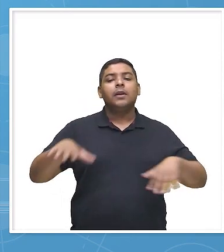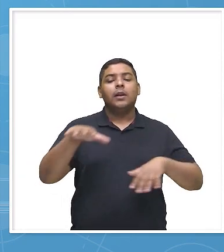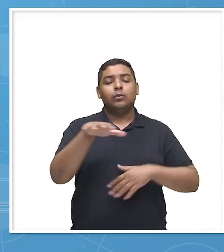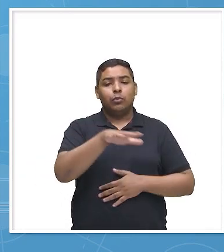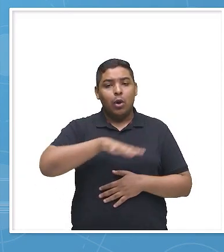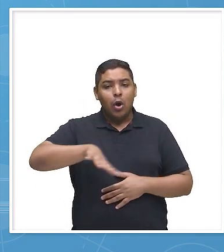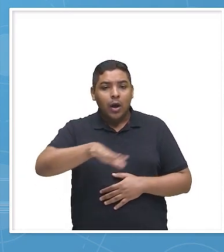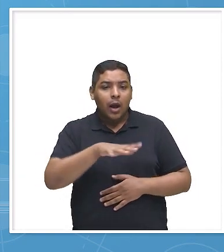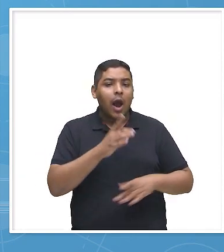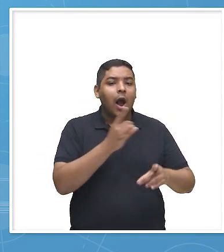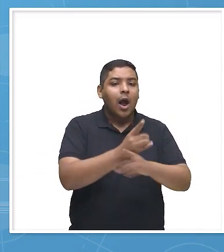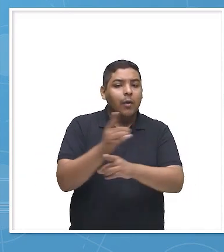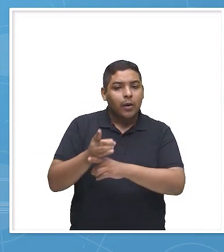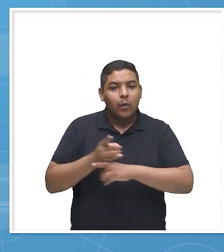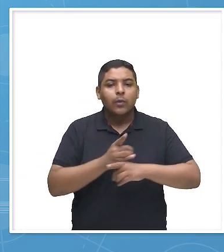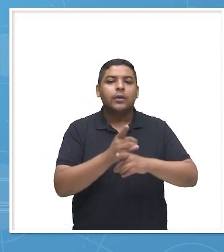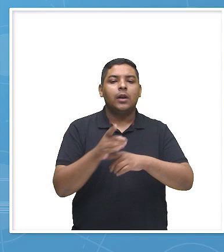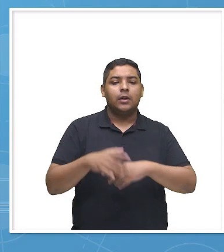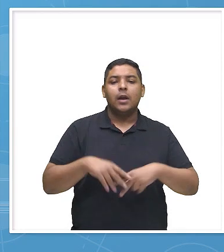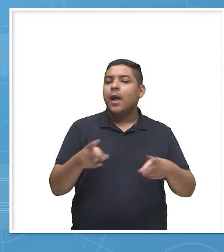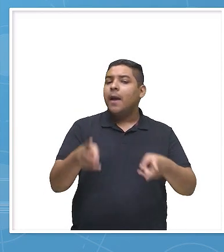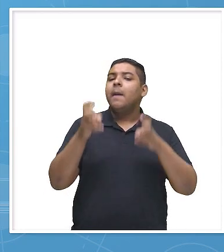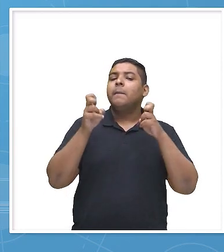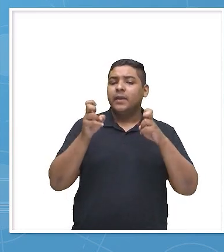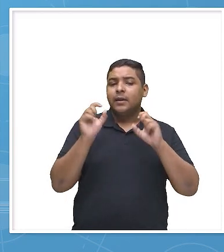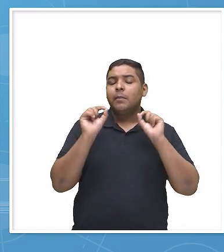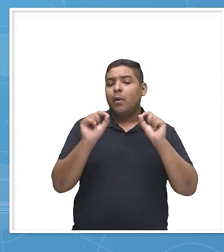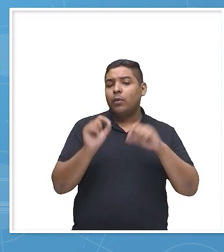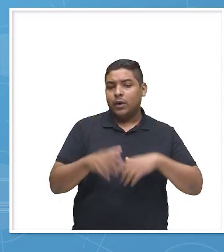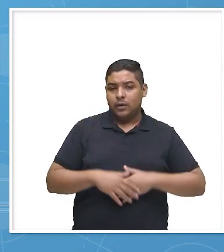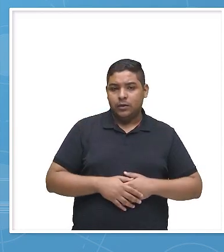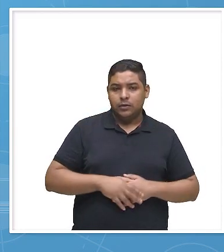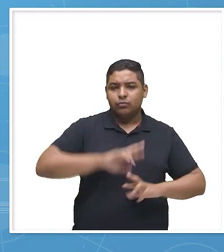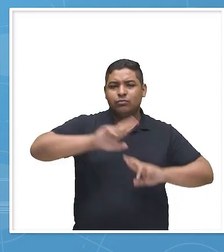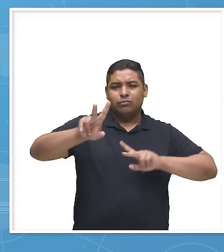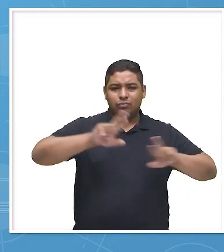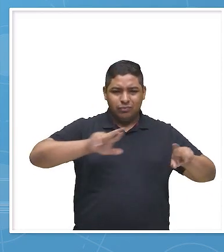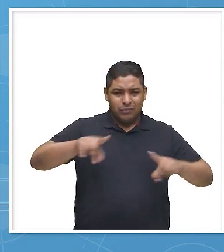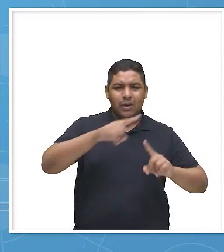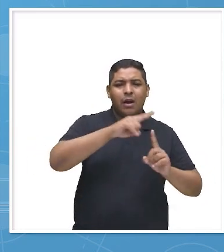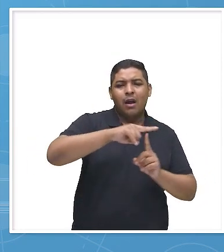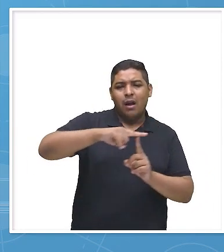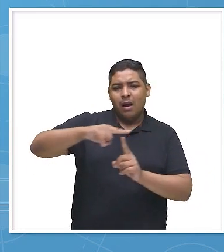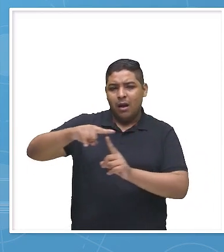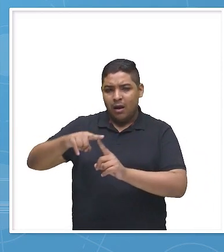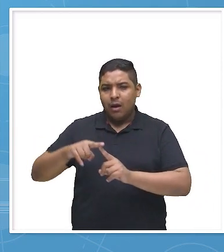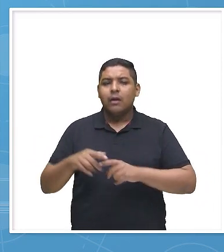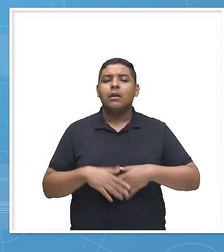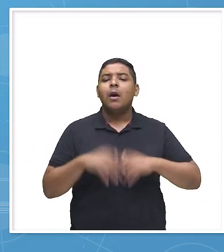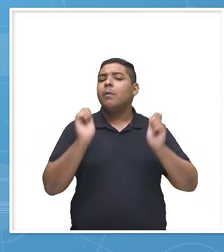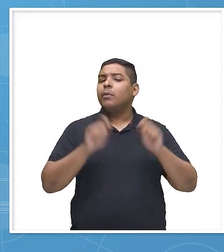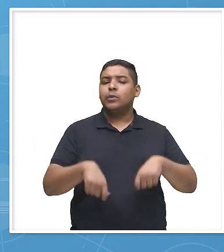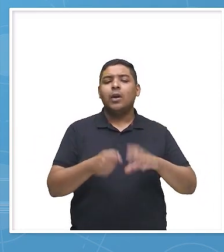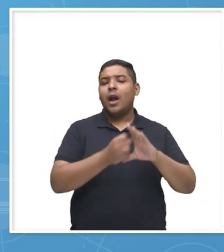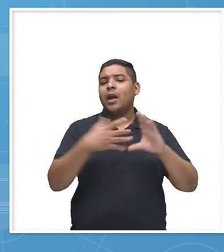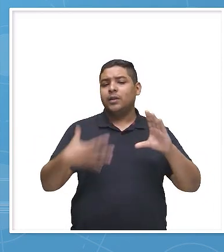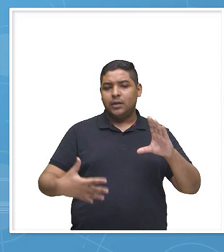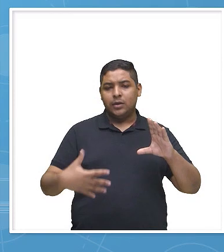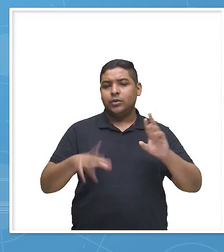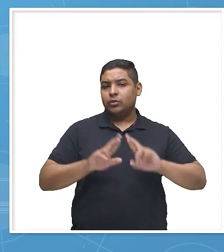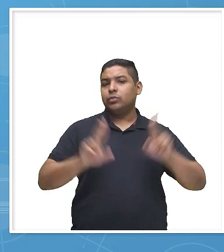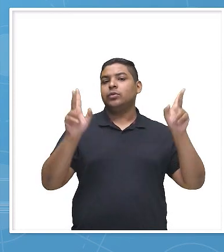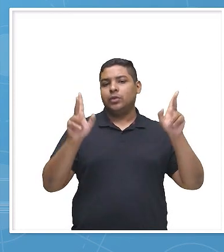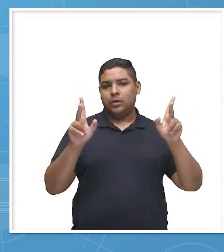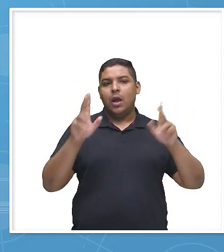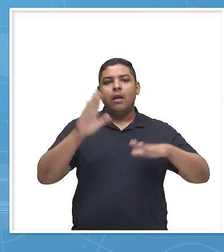eram encontradas. Percebeu, com isso, como diversas espécies aparentadas possuem características distintas, dependendo